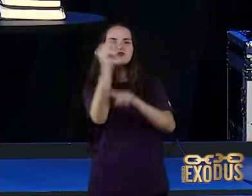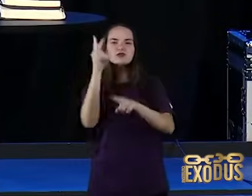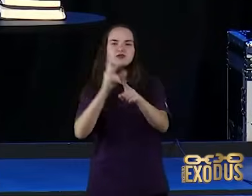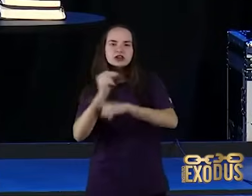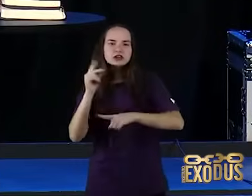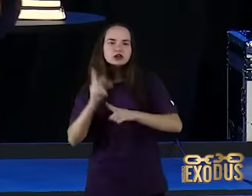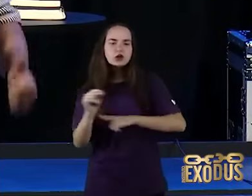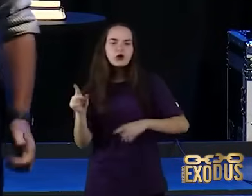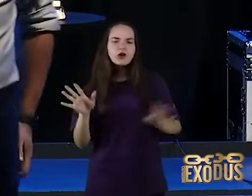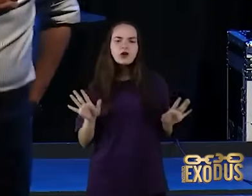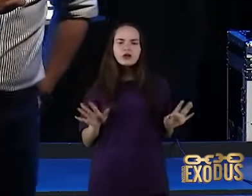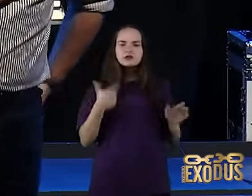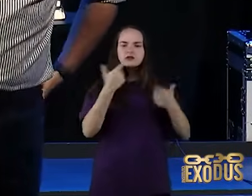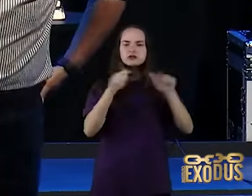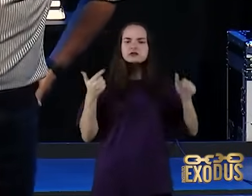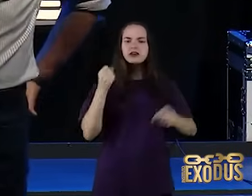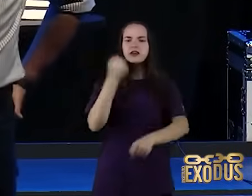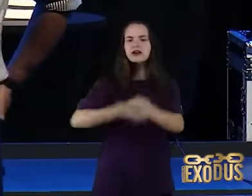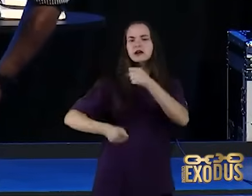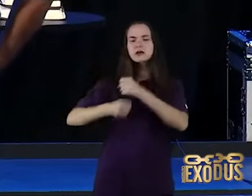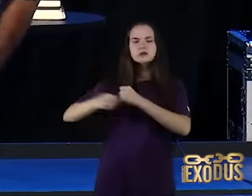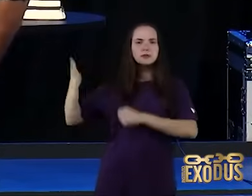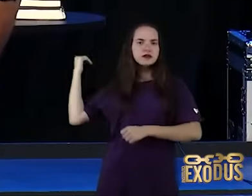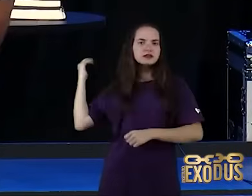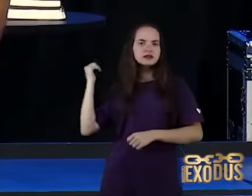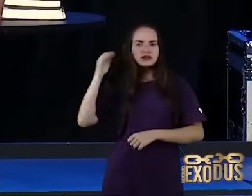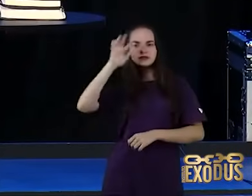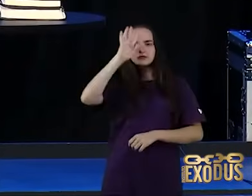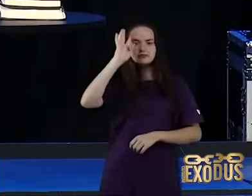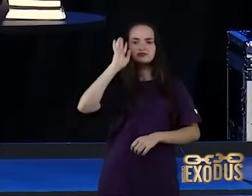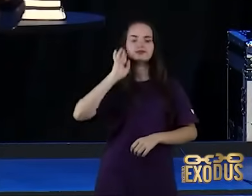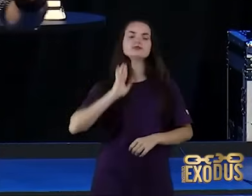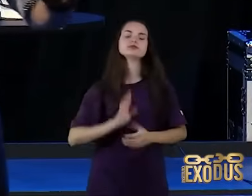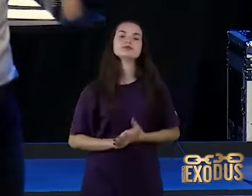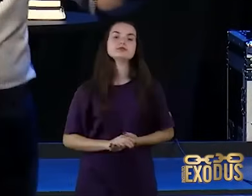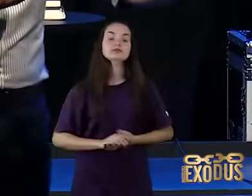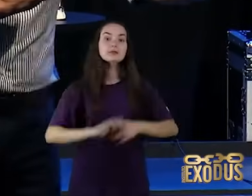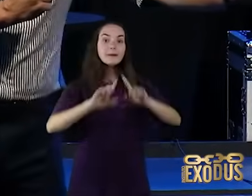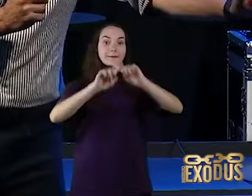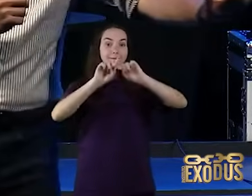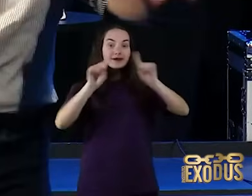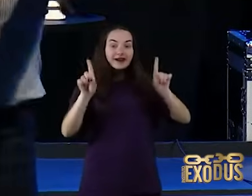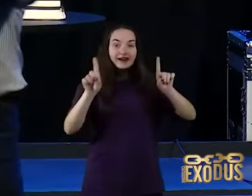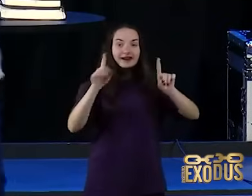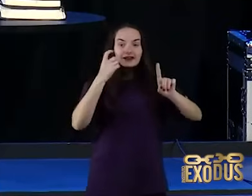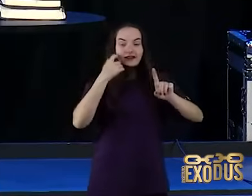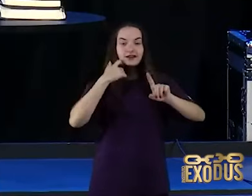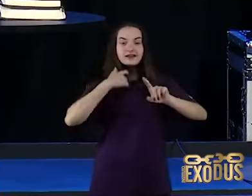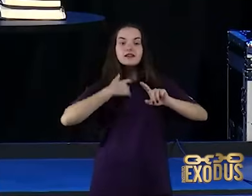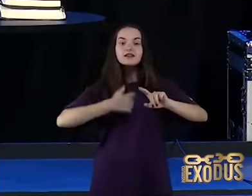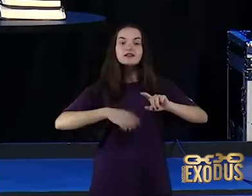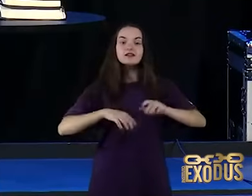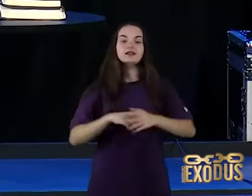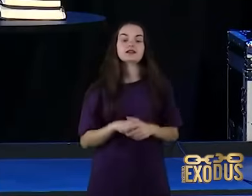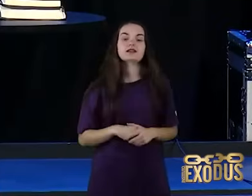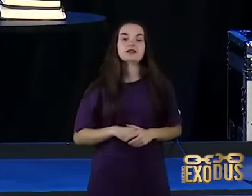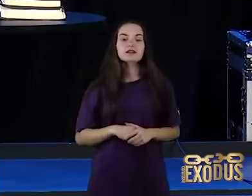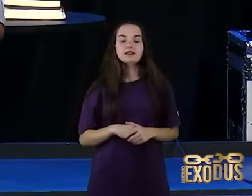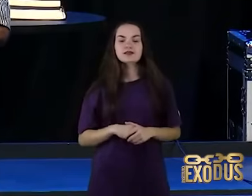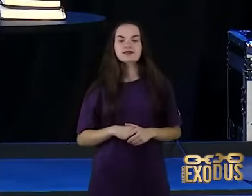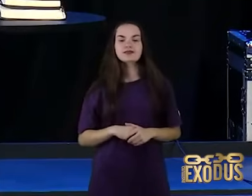tive no ano passado mas não é isso o ano novo vai mostrar pra gente um caminho que a gente nunca